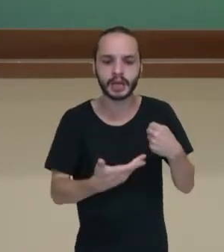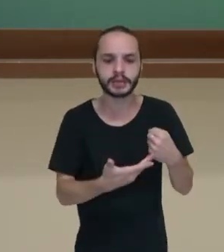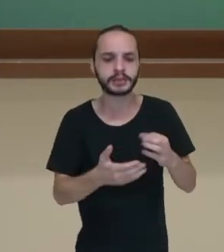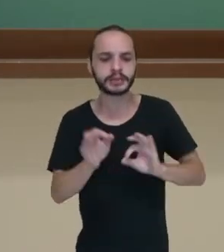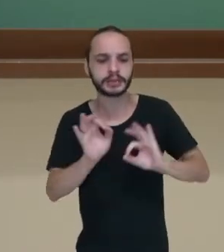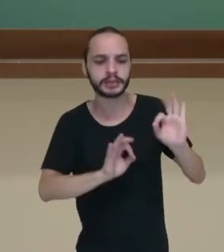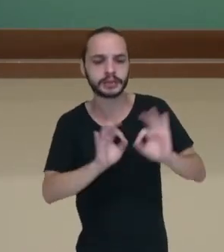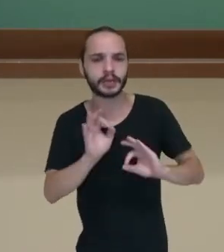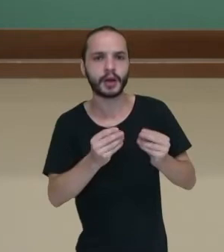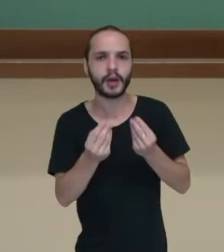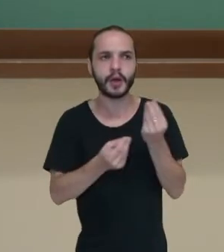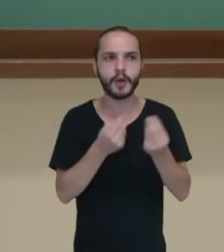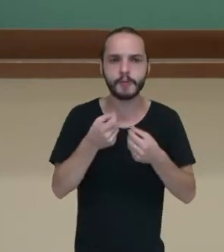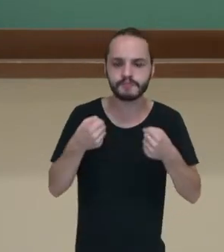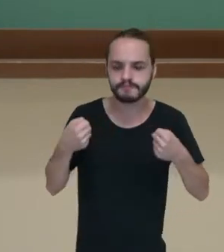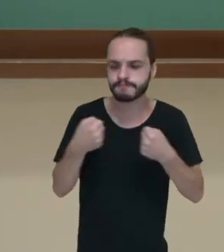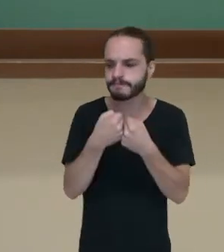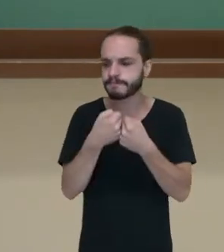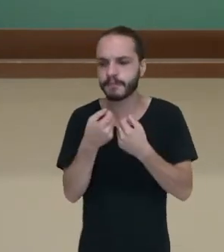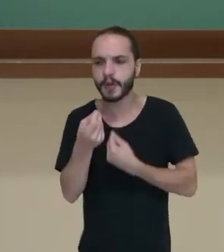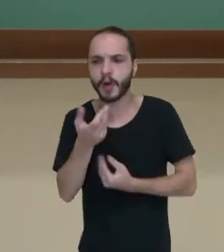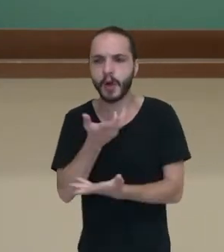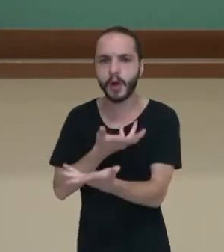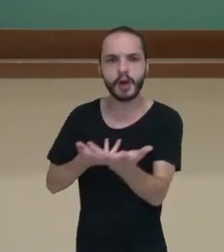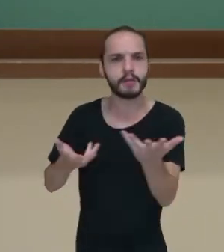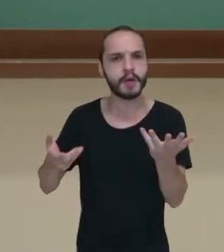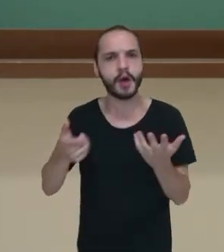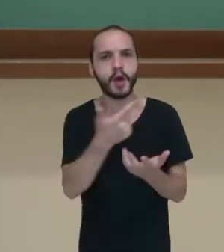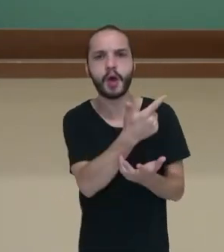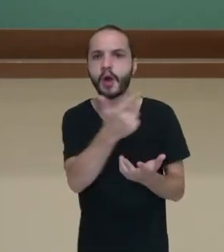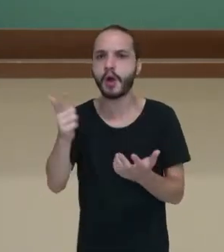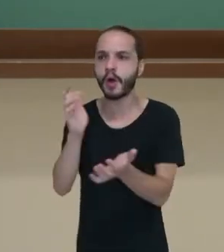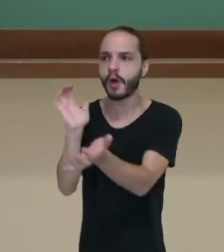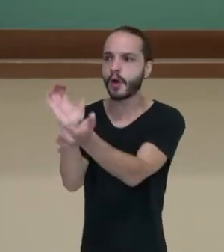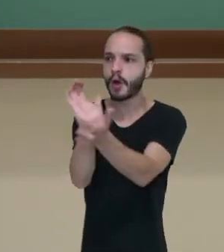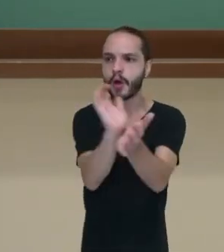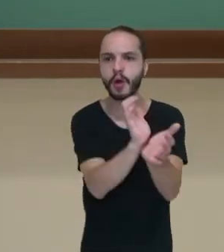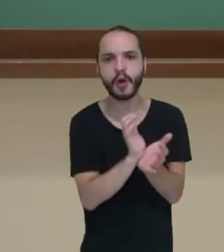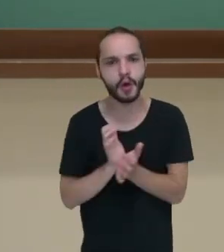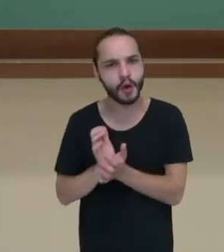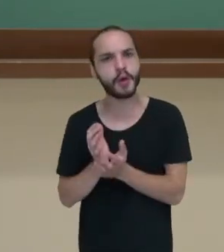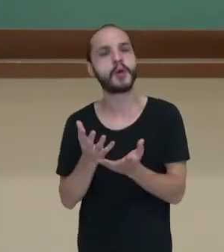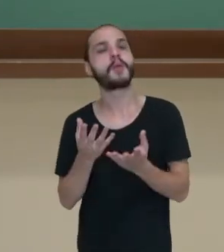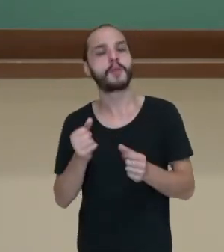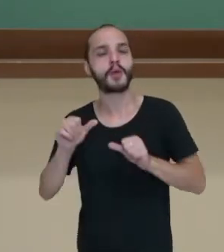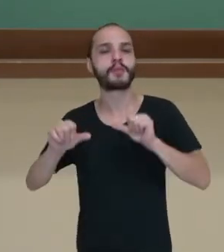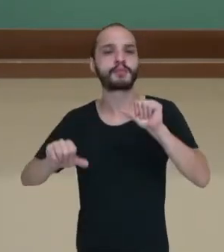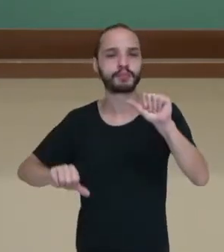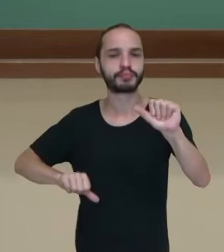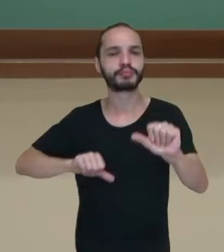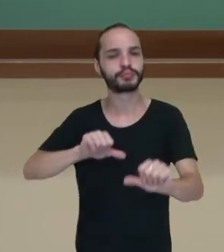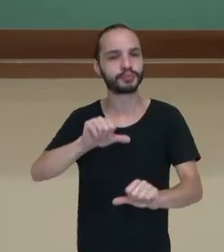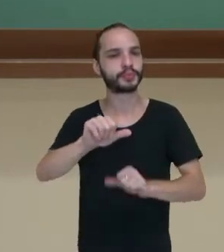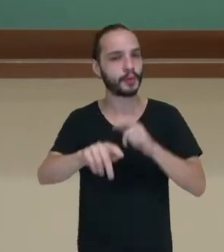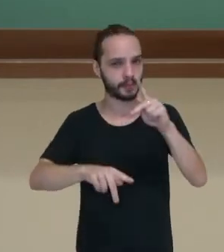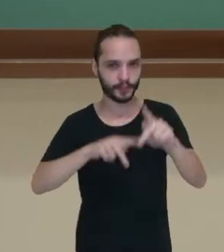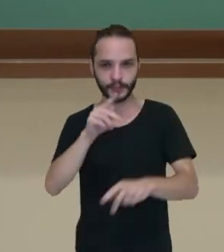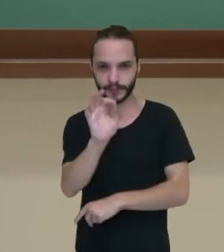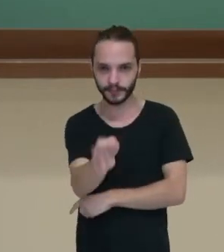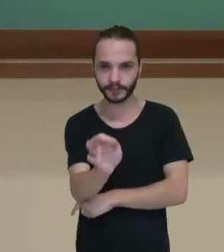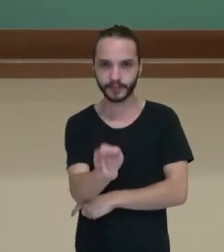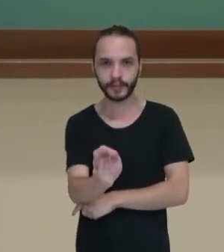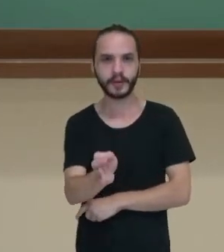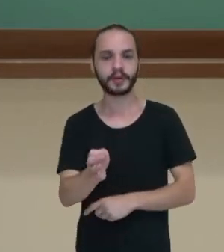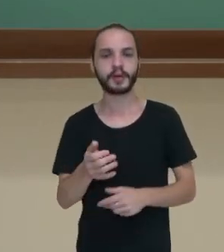entraram em choque, em conflito com outras civilizações. Tudo isso muda o povo, não é verdade? Tudo